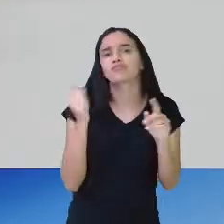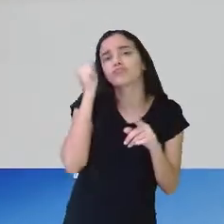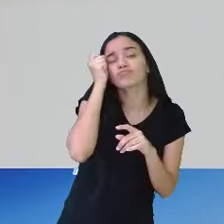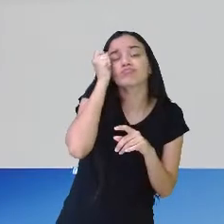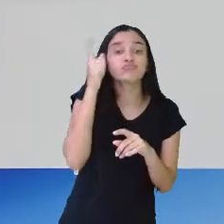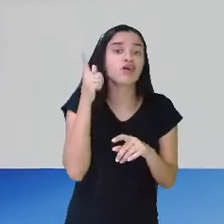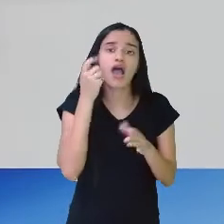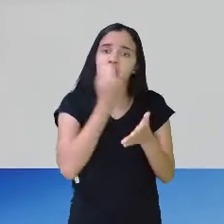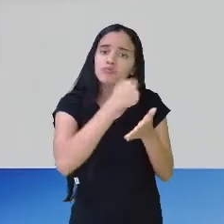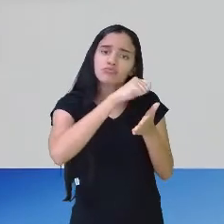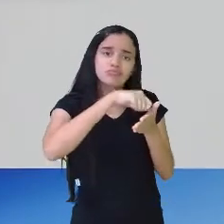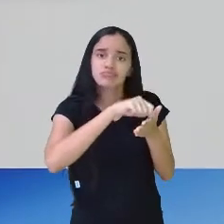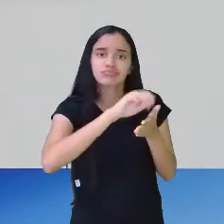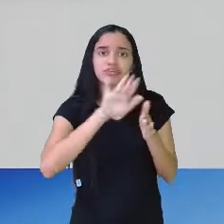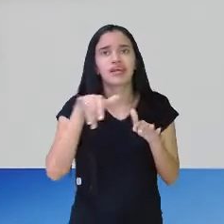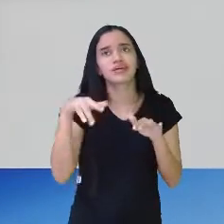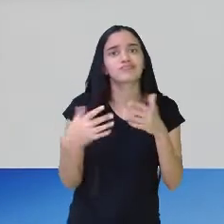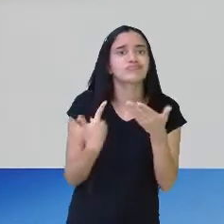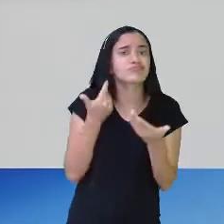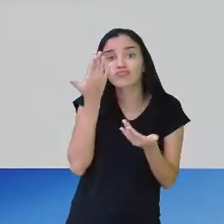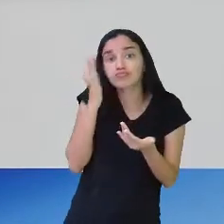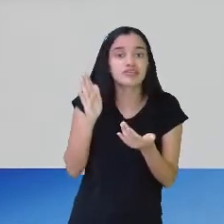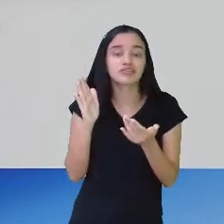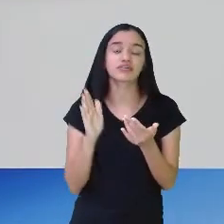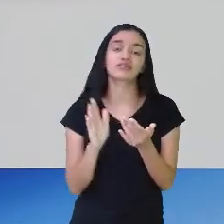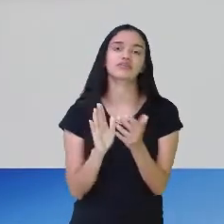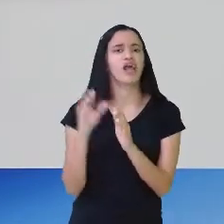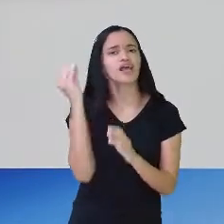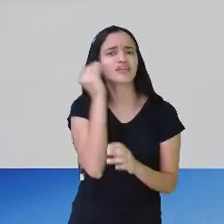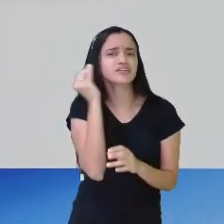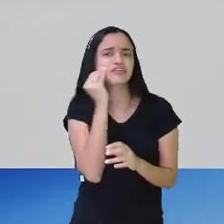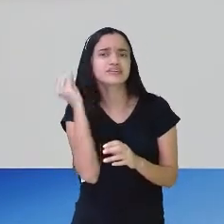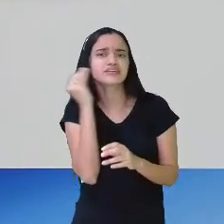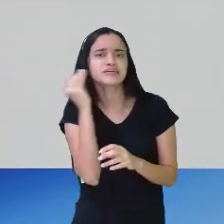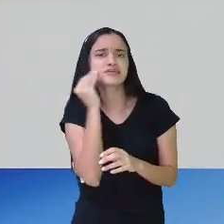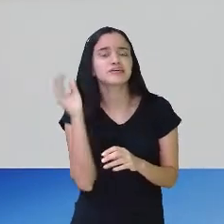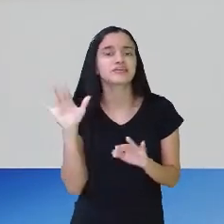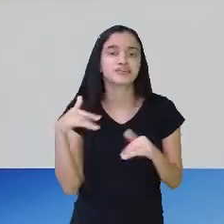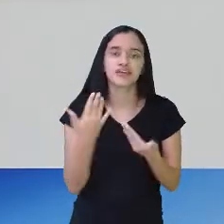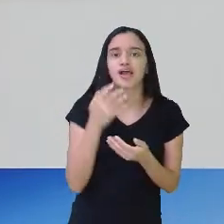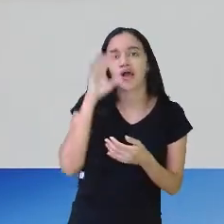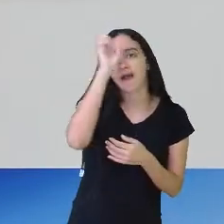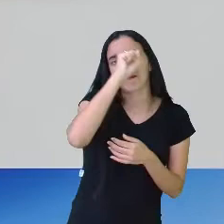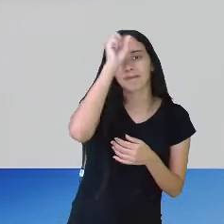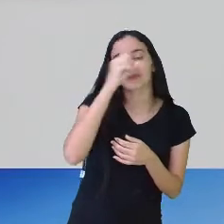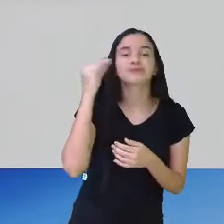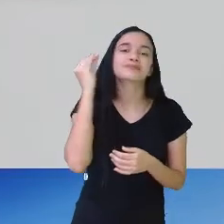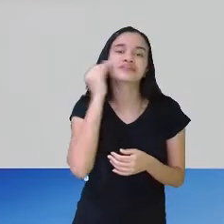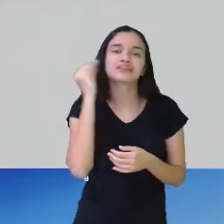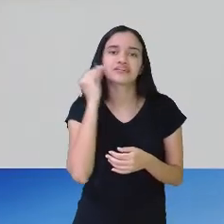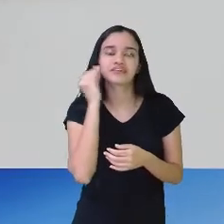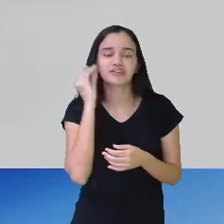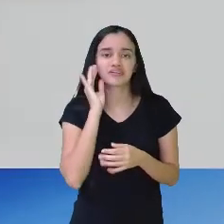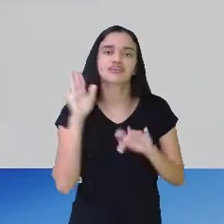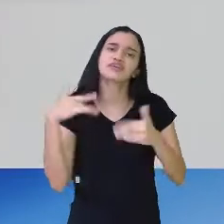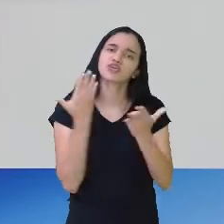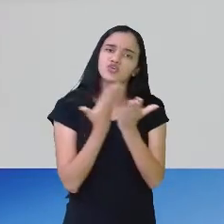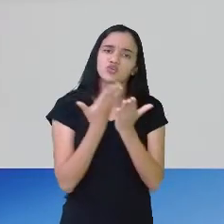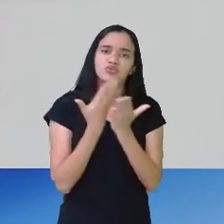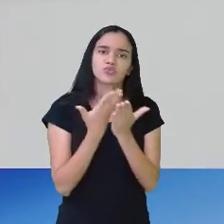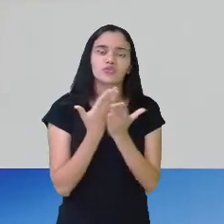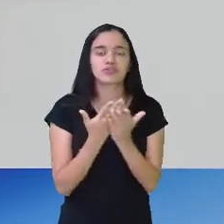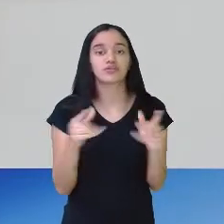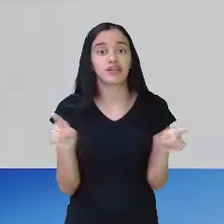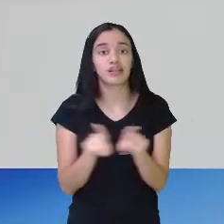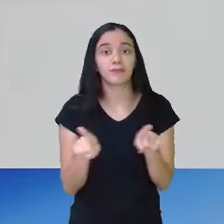criativa, eu não escrevo, eu não sei. Tenta, gente, tenta. A gente só aprende a fazer as coisas tentando e estudando, né?